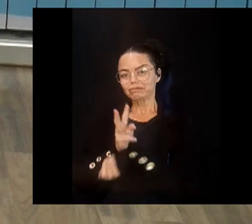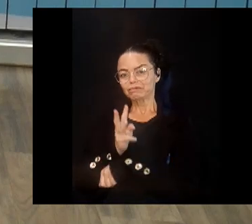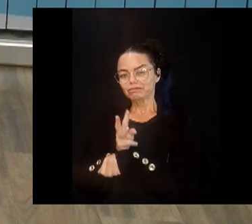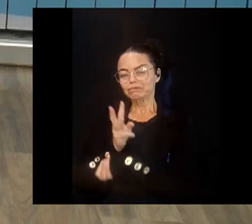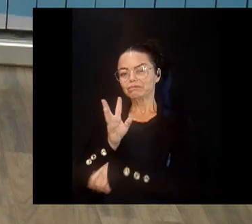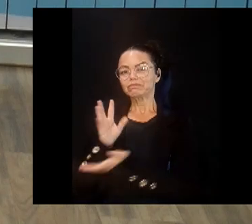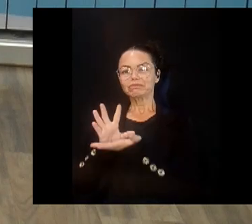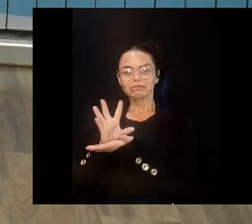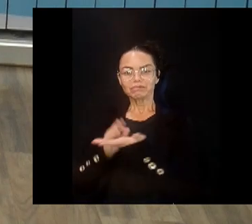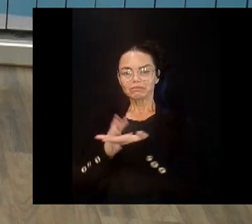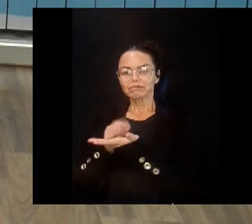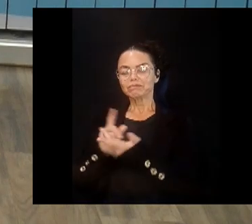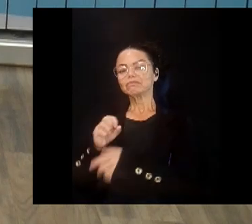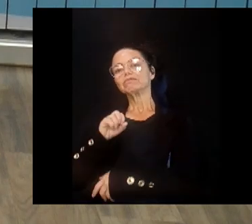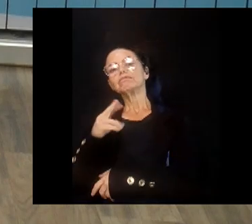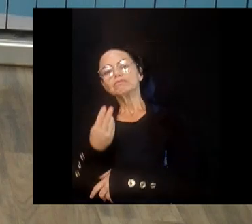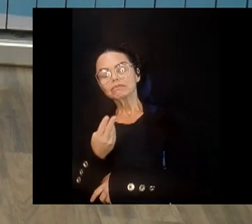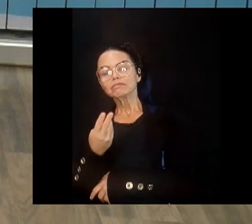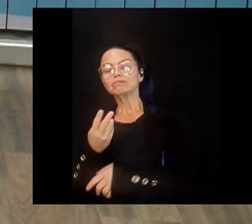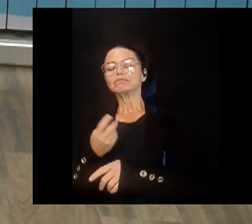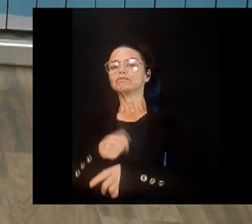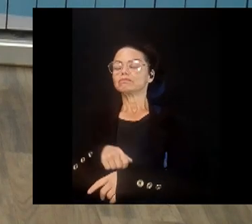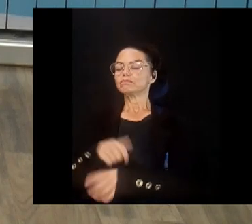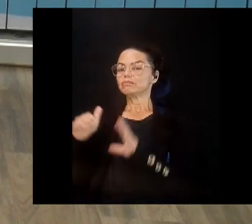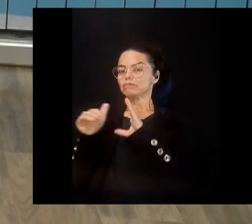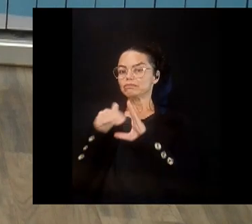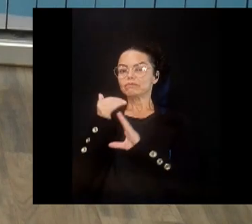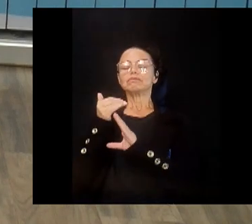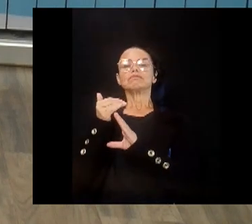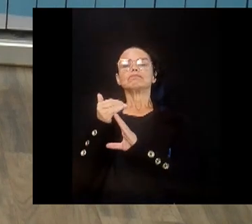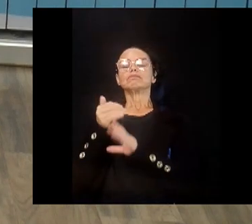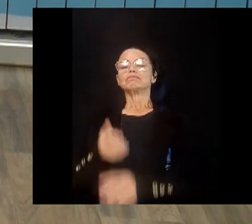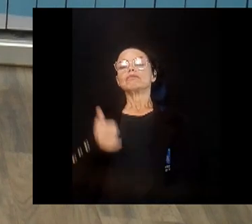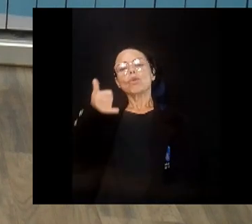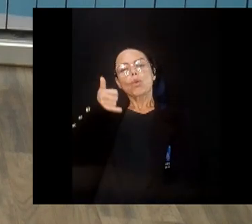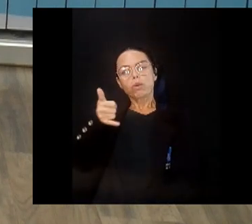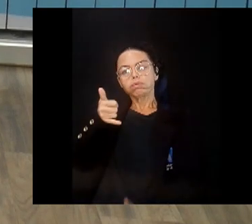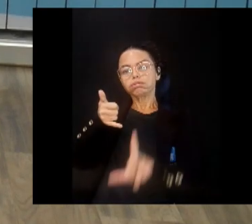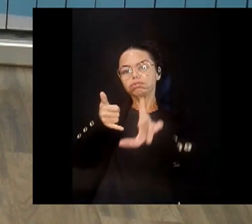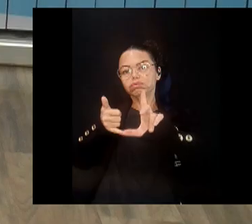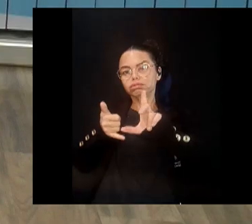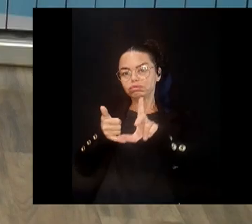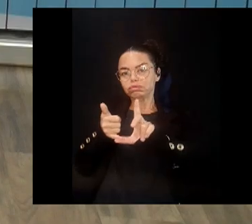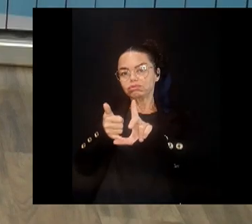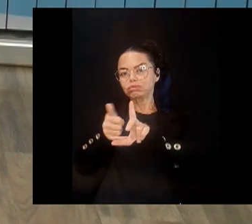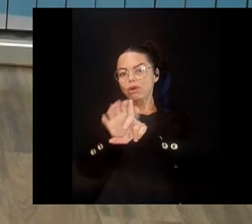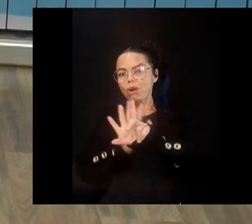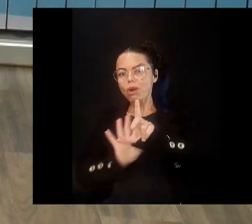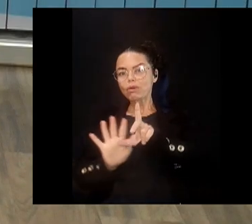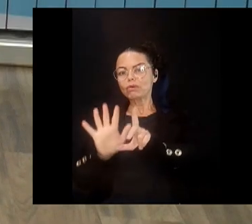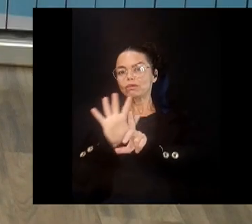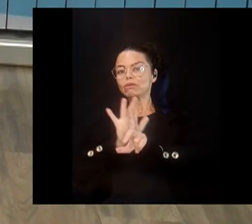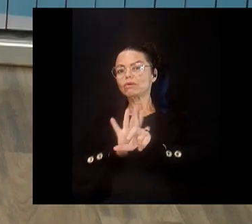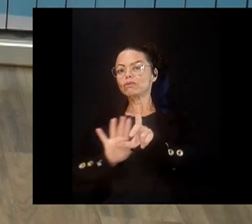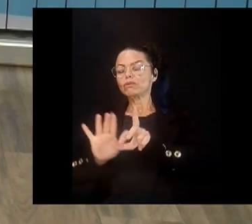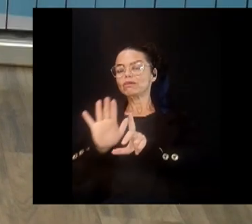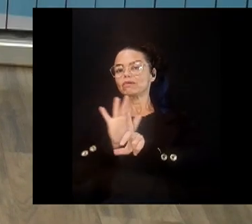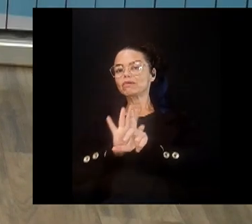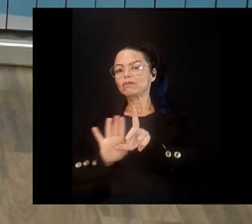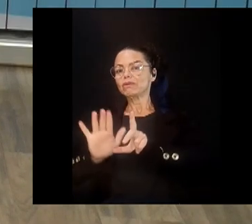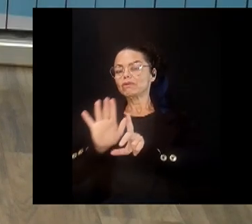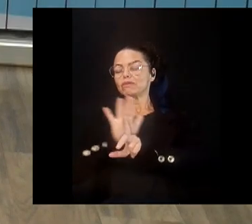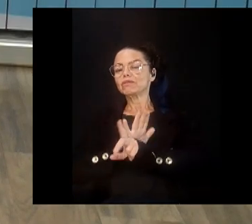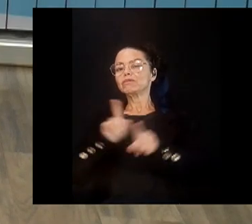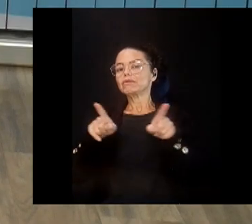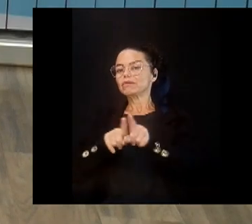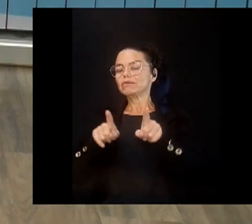978293776, ou você pode enviar esta mensagem apontando a câmera do seu celular para o QR Code. Também já aparece uma